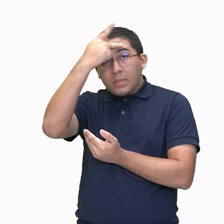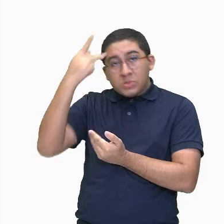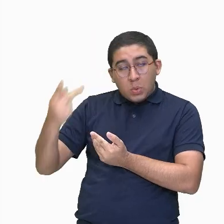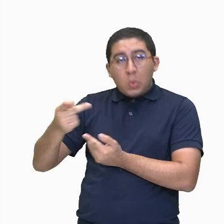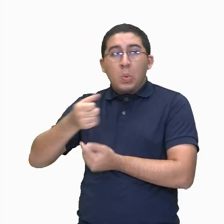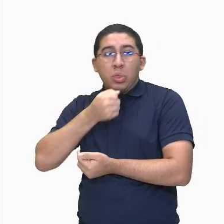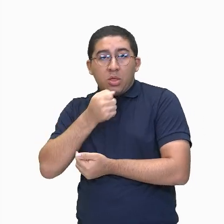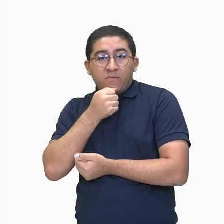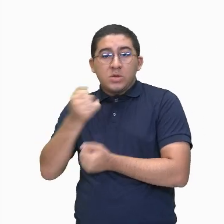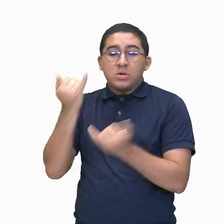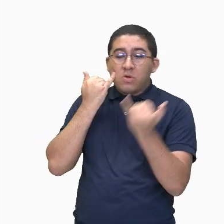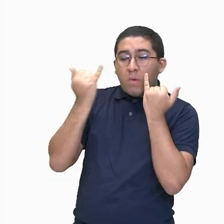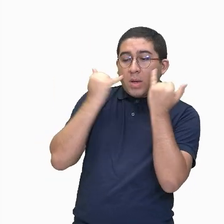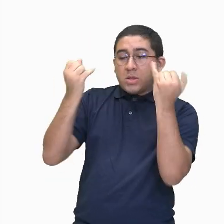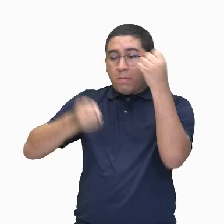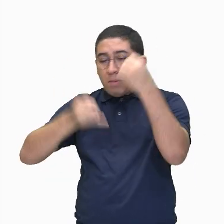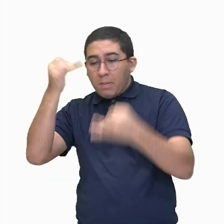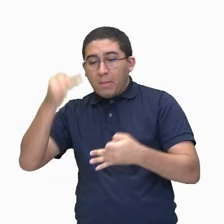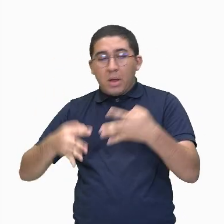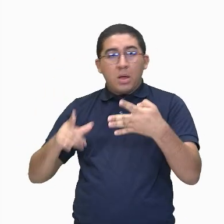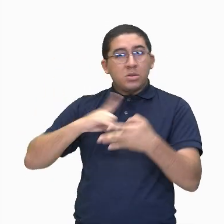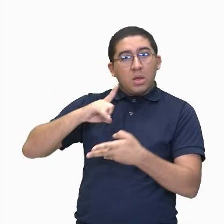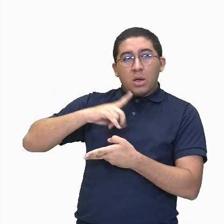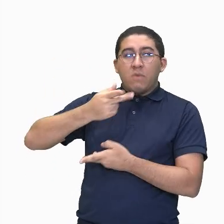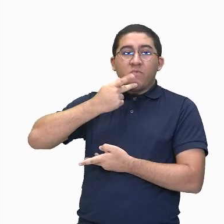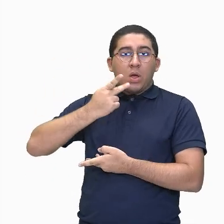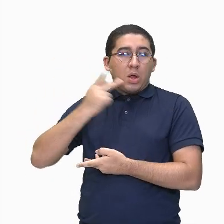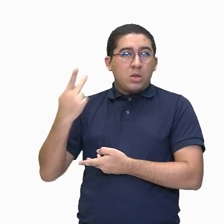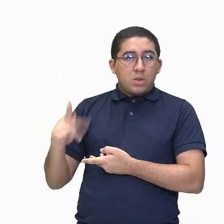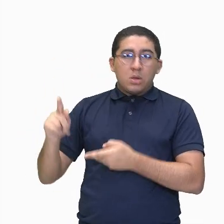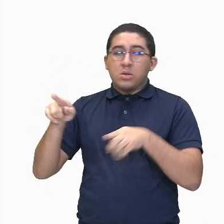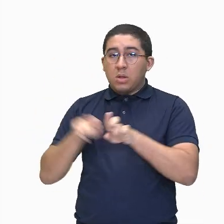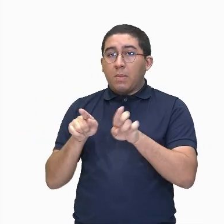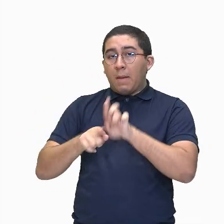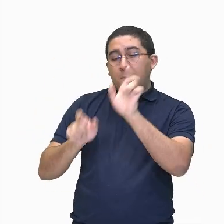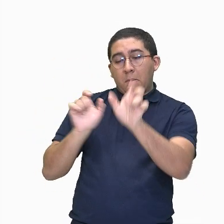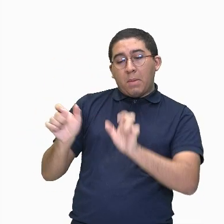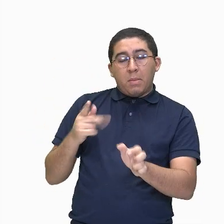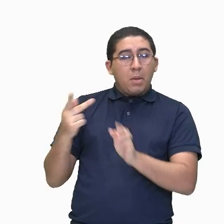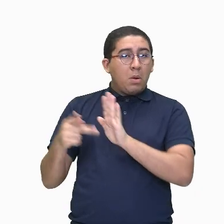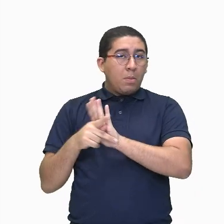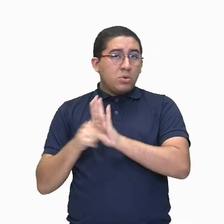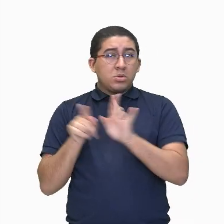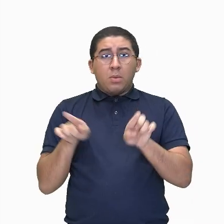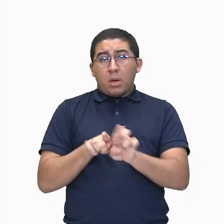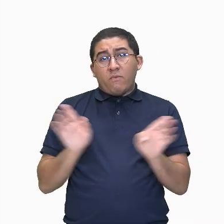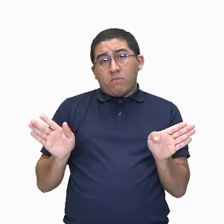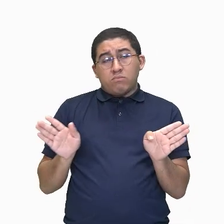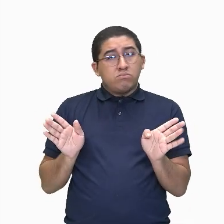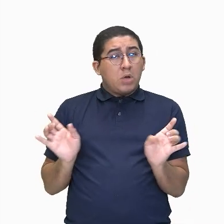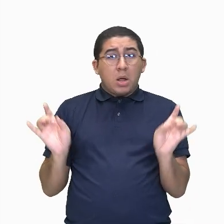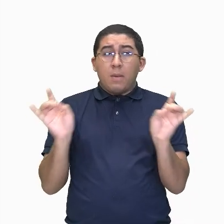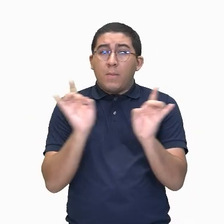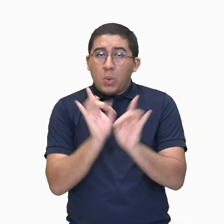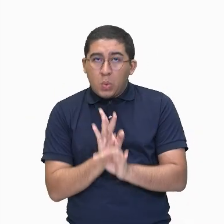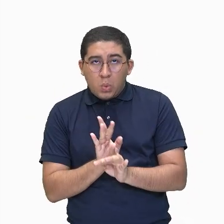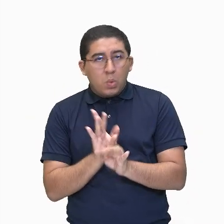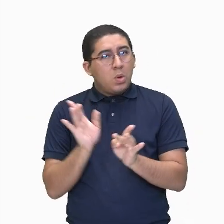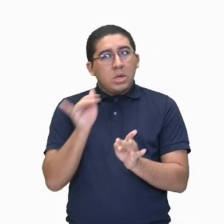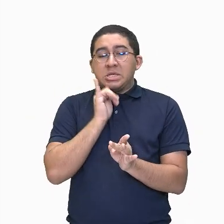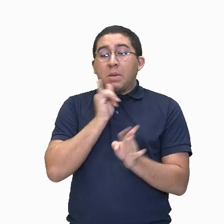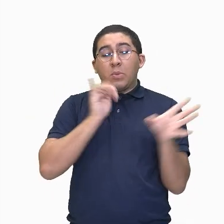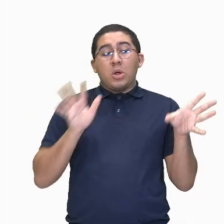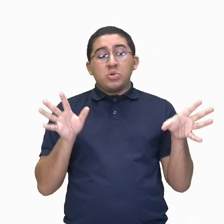está cedendo a sua imagem, a sua fala, né, as suas palavras, e o fechamento, né, resumindo o que